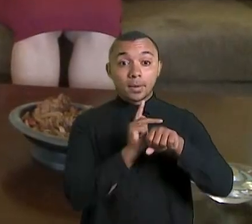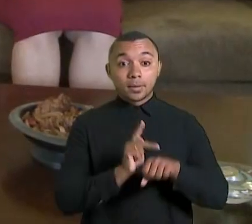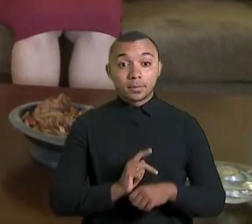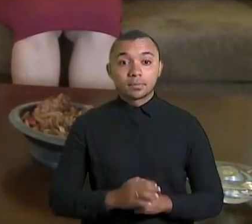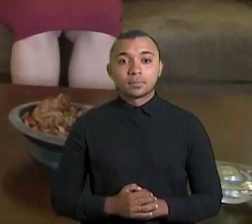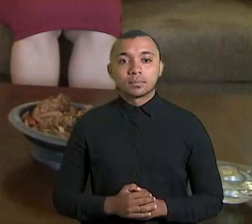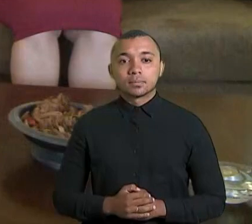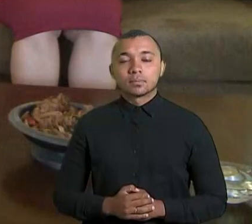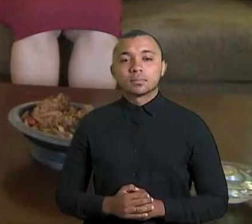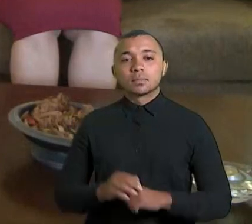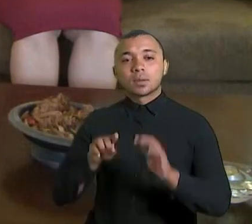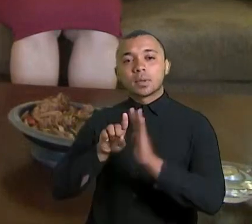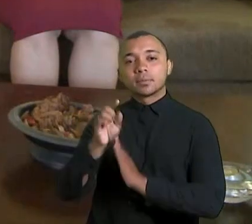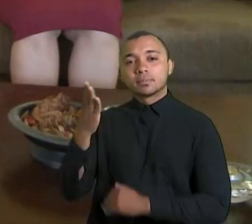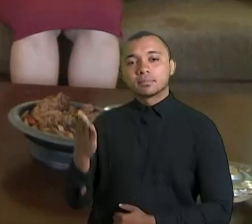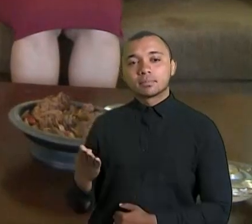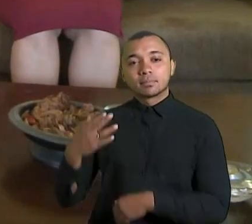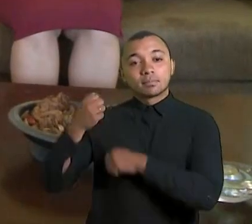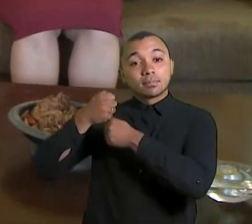Irani, como é você?